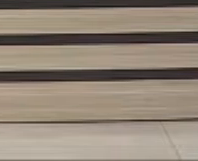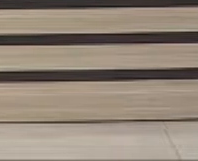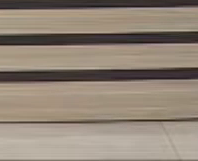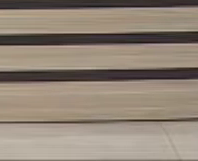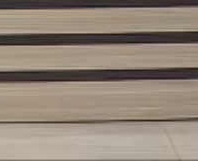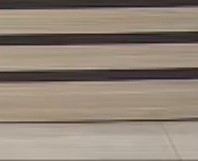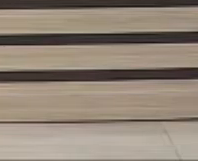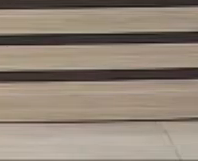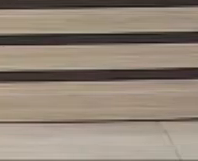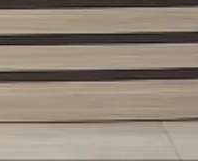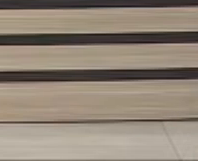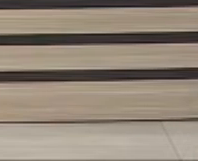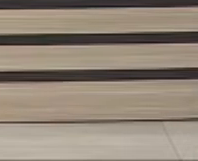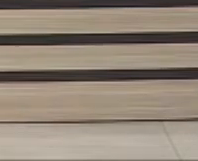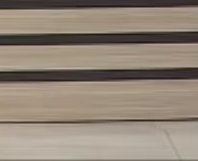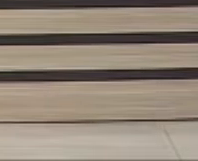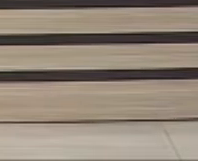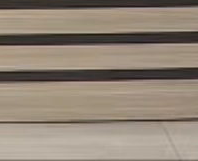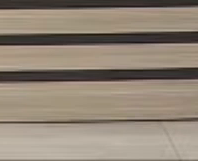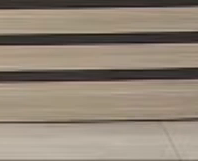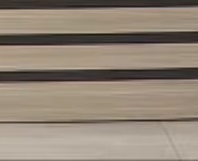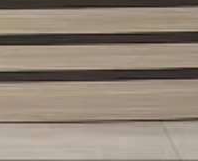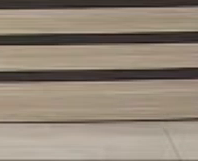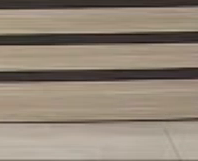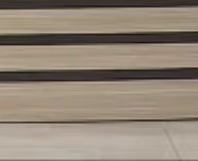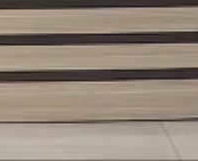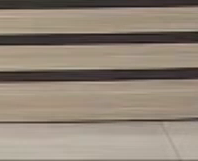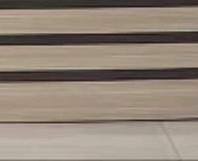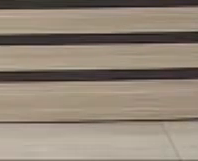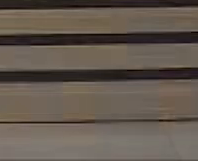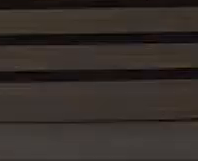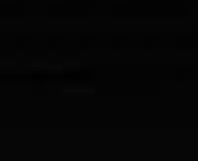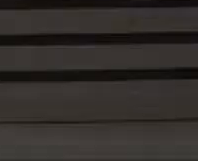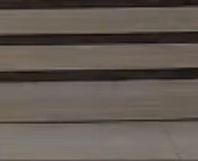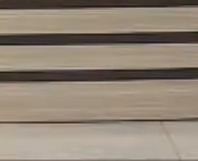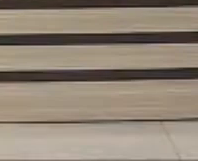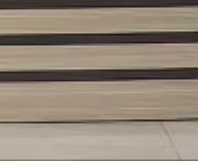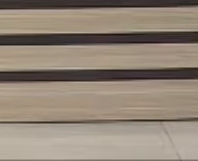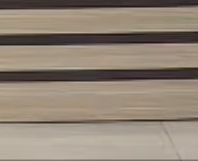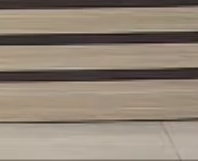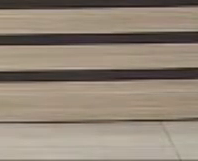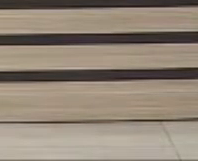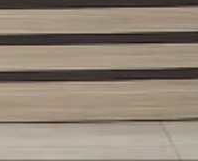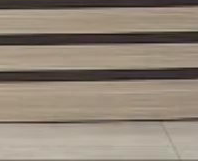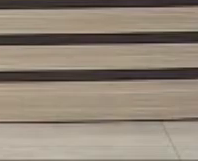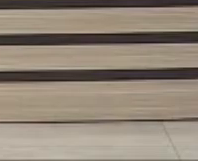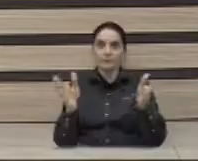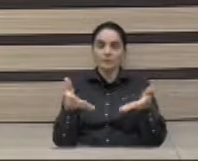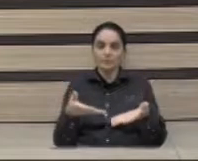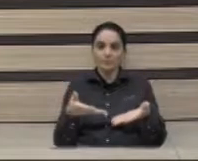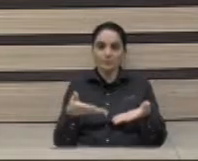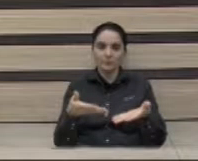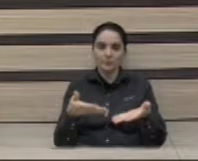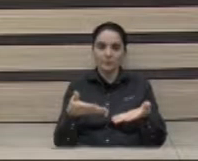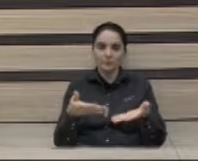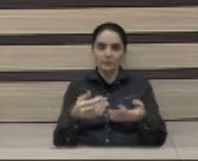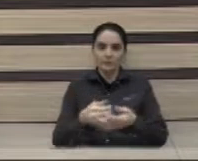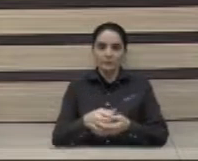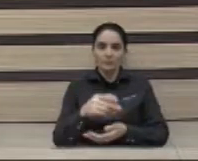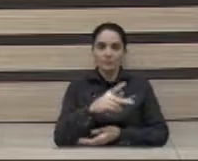suspensão dos trabalhos, um minuto para começar. Os trabalhos estão suspensos por um minuto. Então está reaberta, nesse momento eu passo a